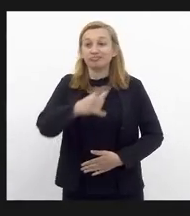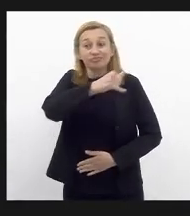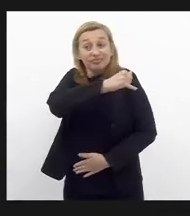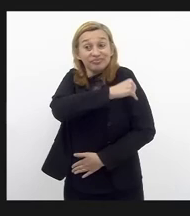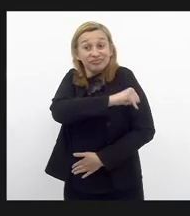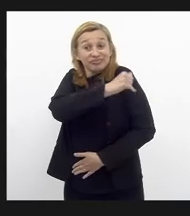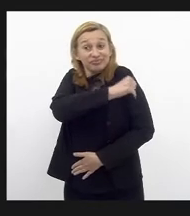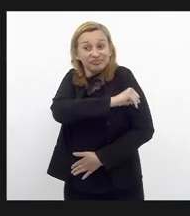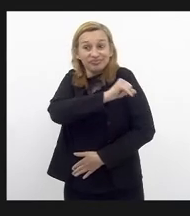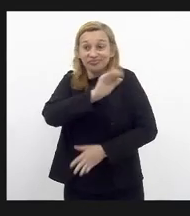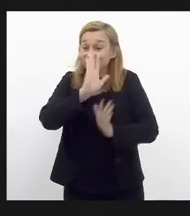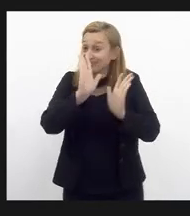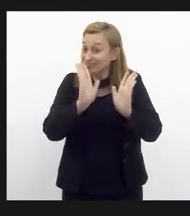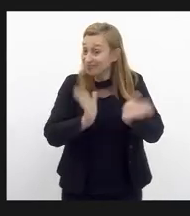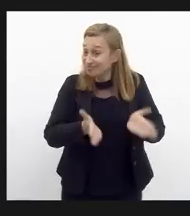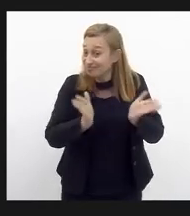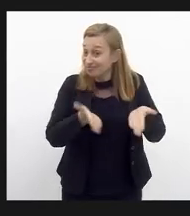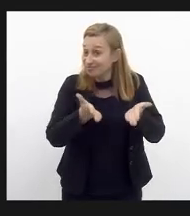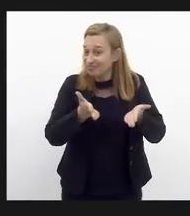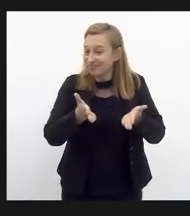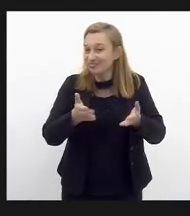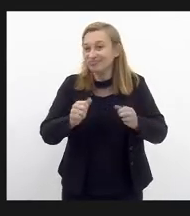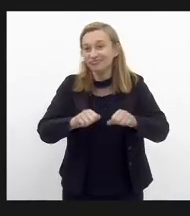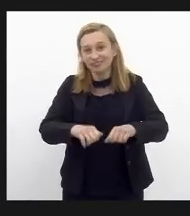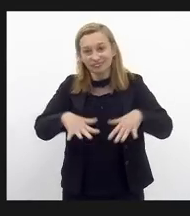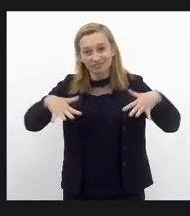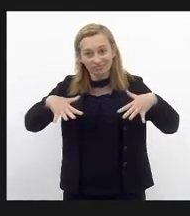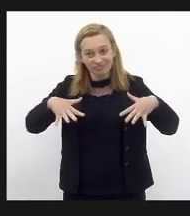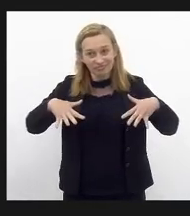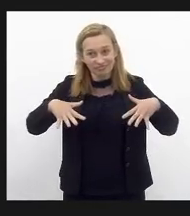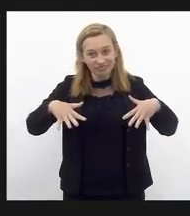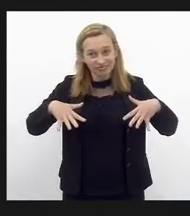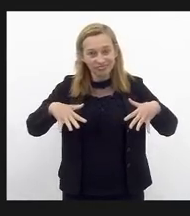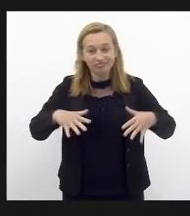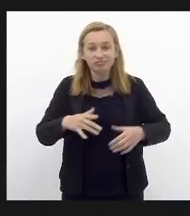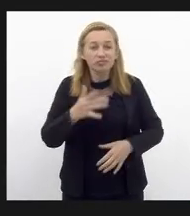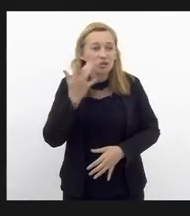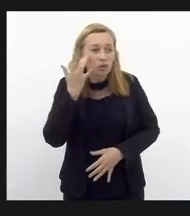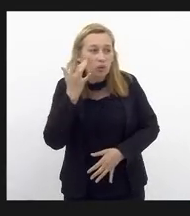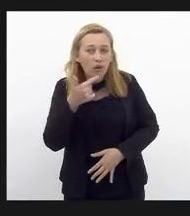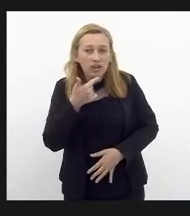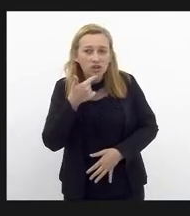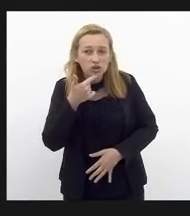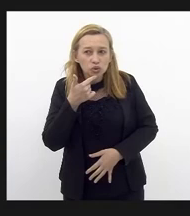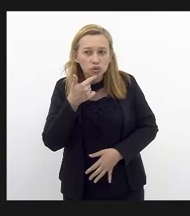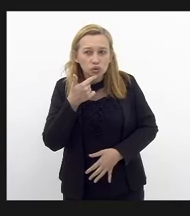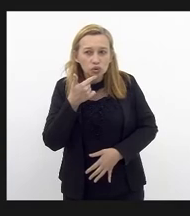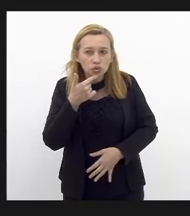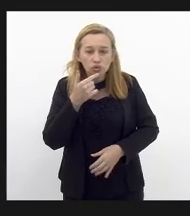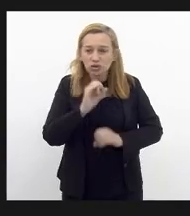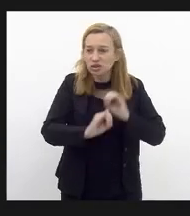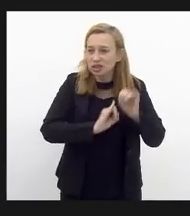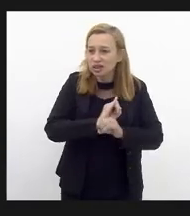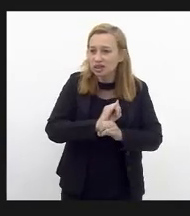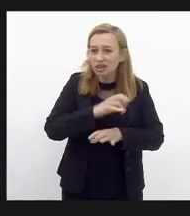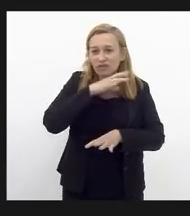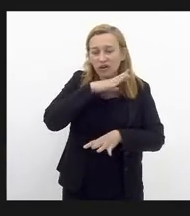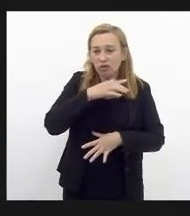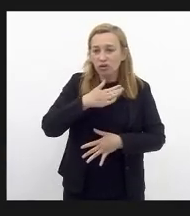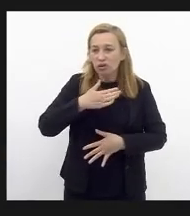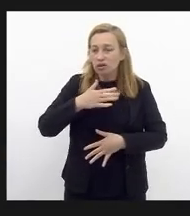Janeiro, que hoje, em plenário, sancionou, se não me engano, eu estava com a conexão um pouco ruim onde eu